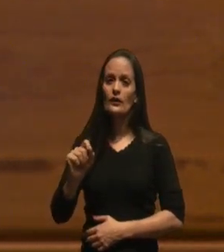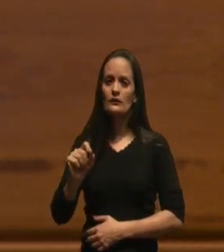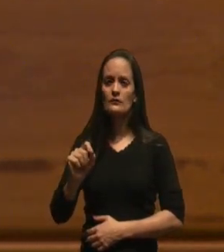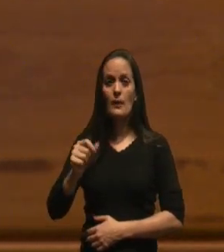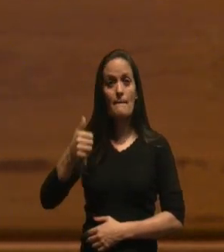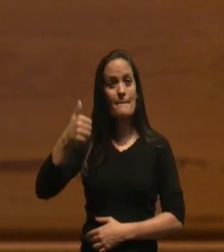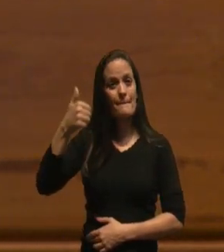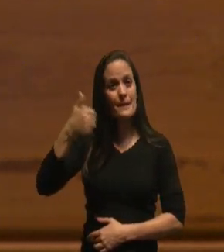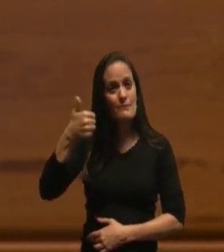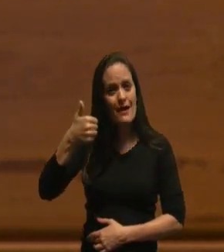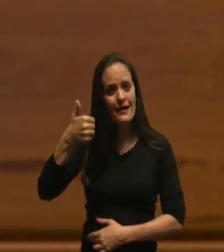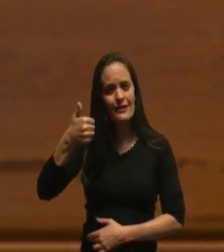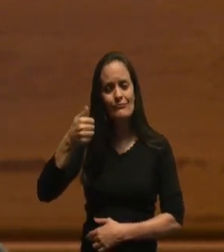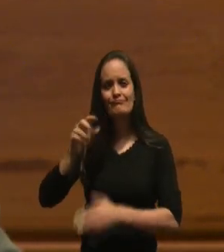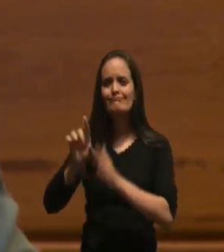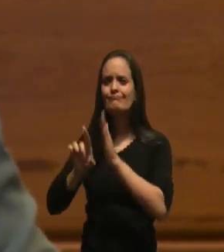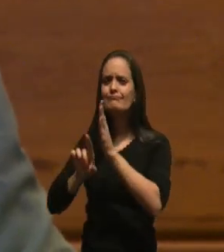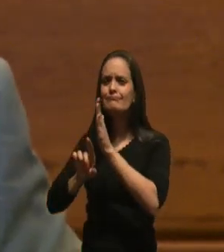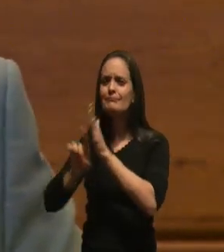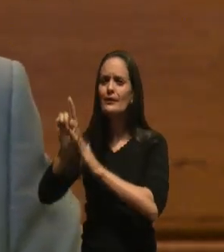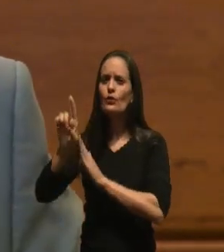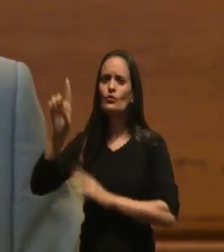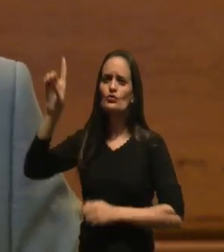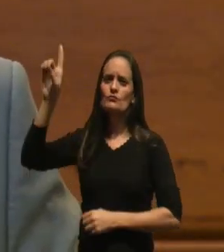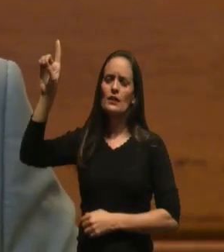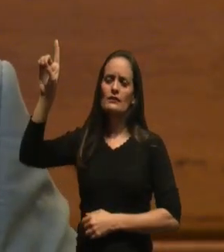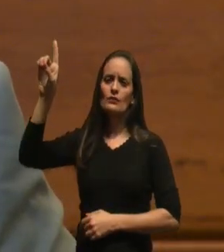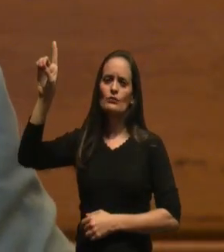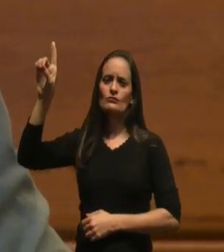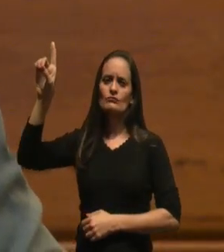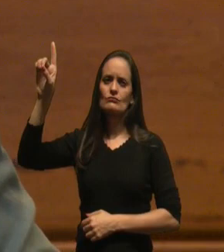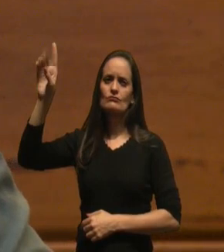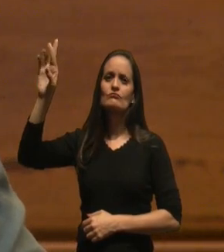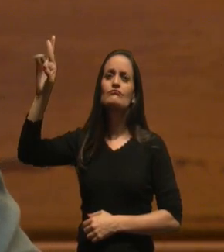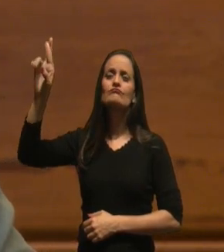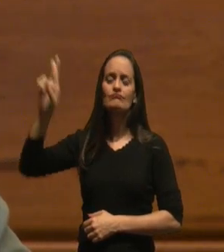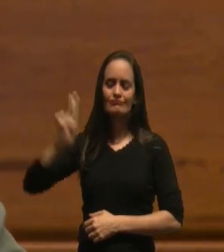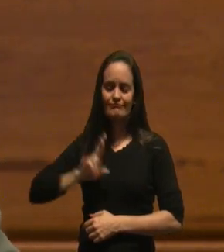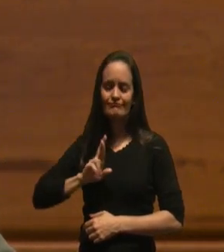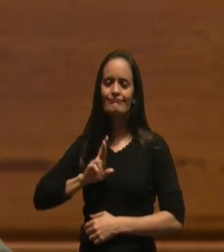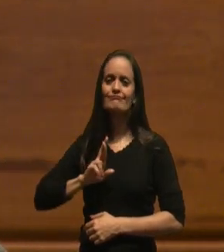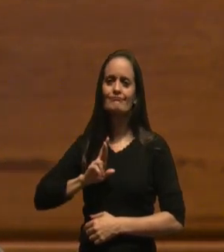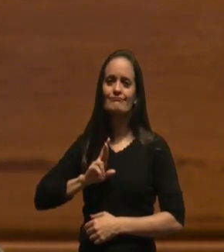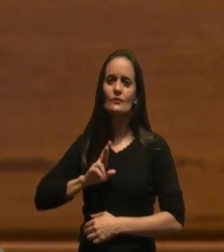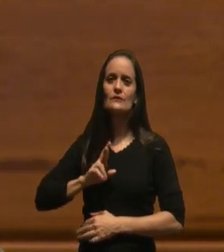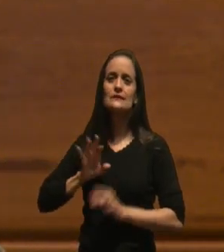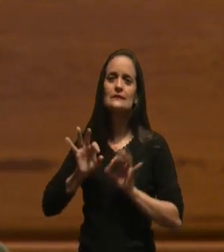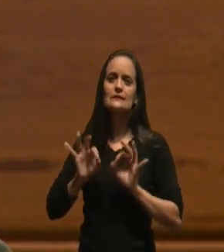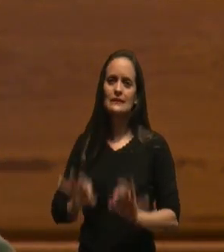Consulta primeiro ao Senhor. Pare, querido. Onde você está nesse momento? Pare.